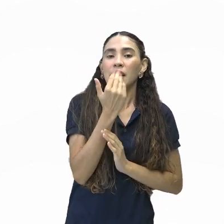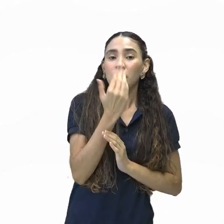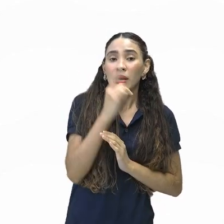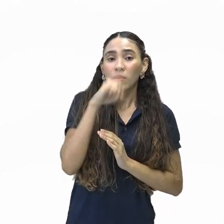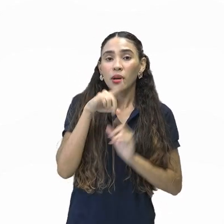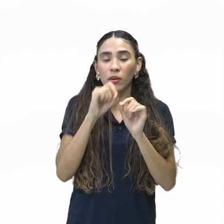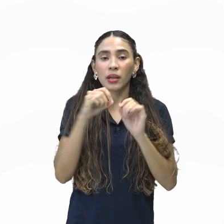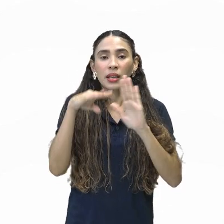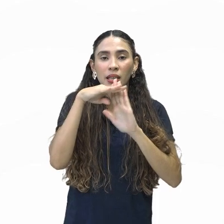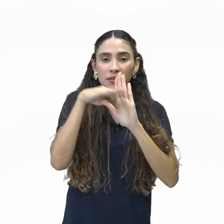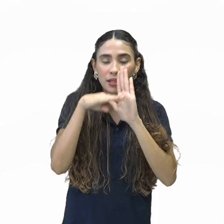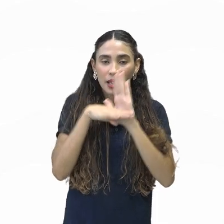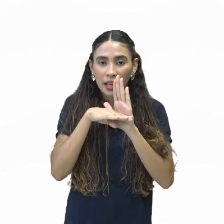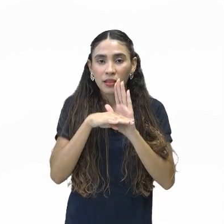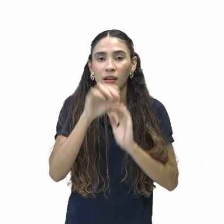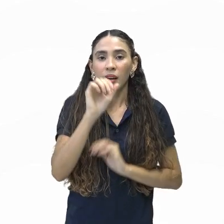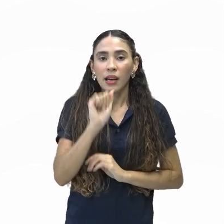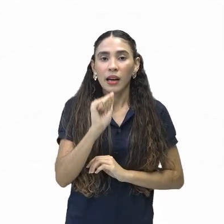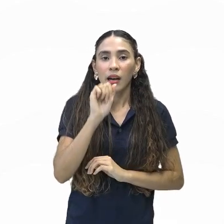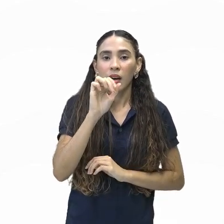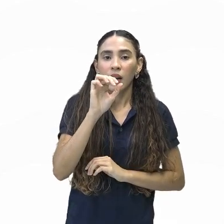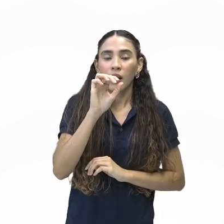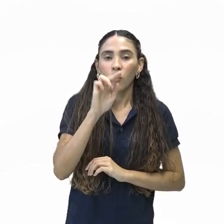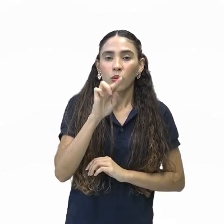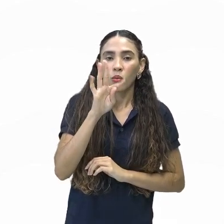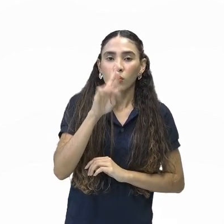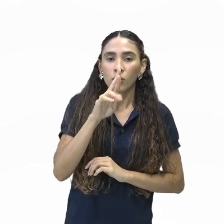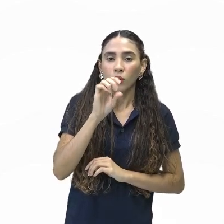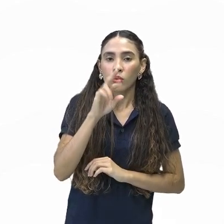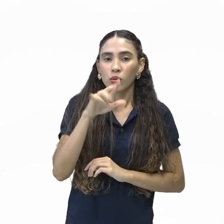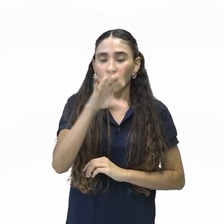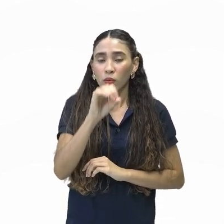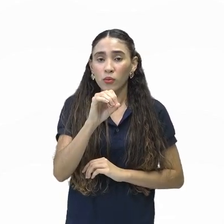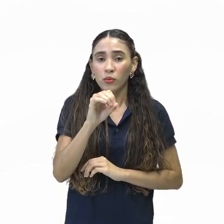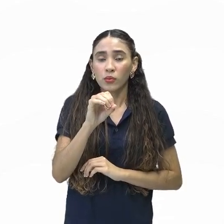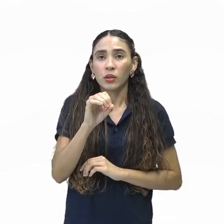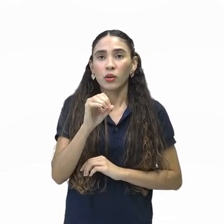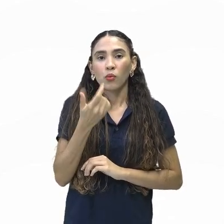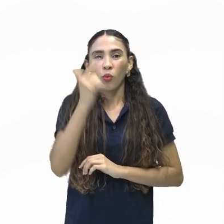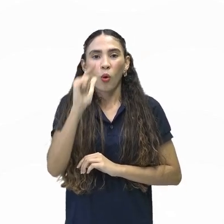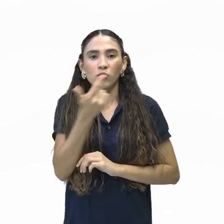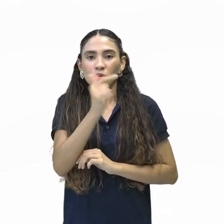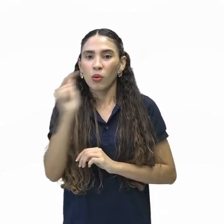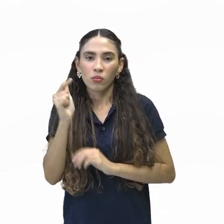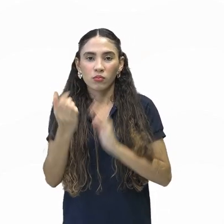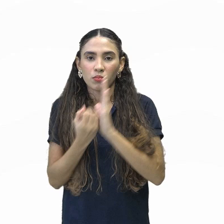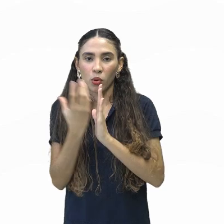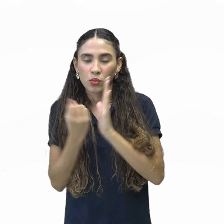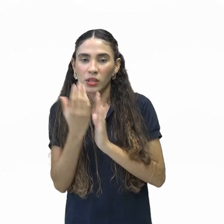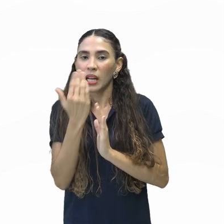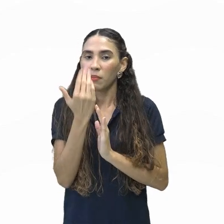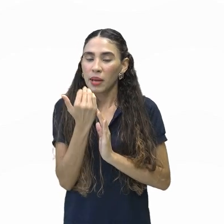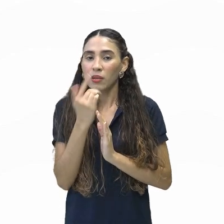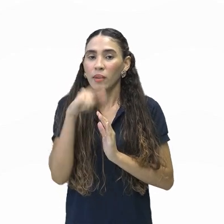são classificados como autótrofos. E aqueles que não conseguem produzir o seu próprio alimento são